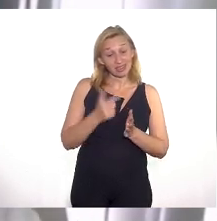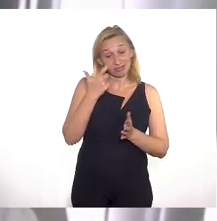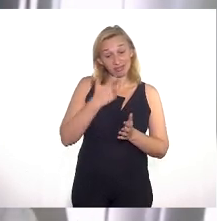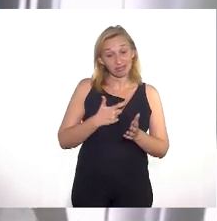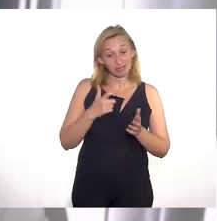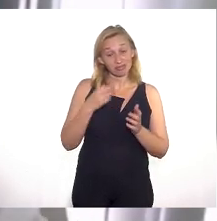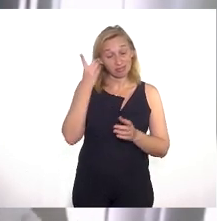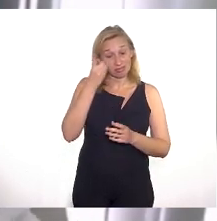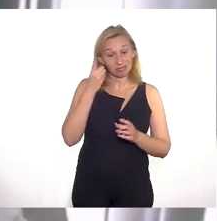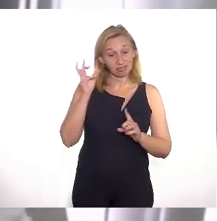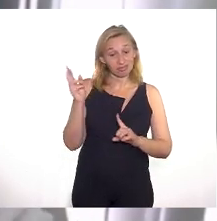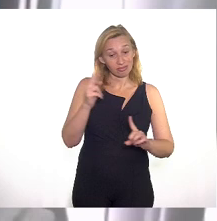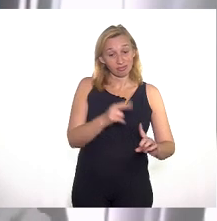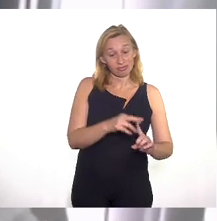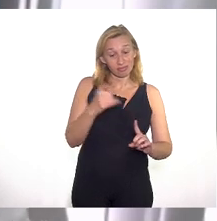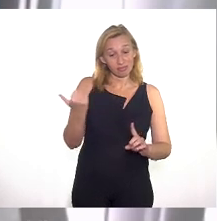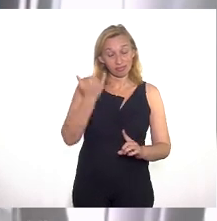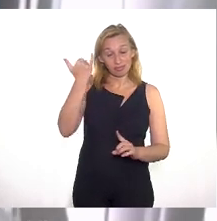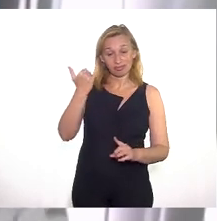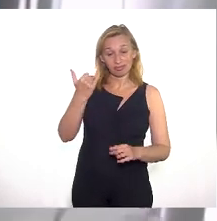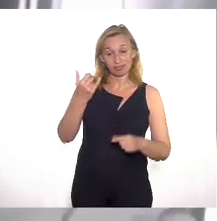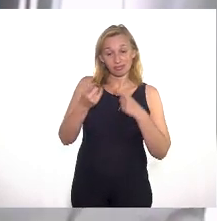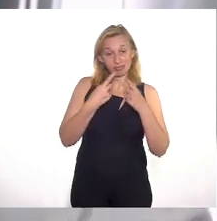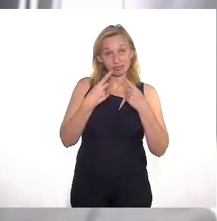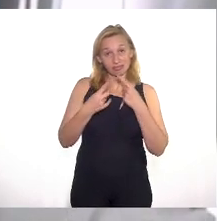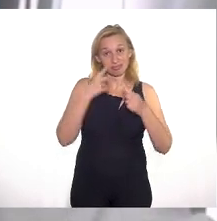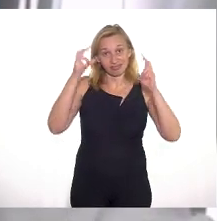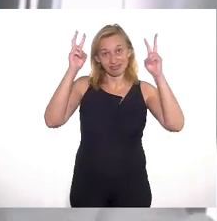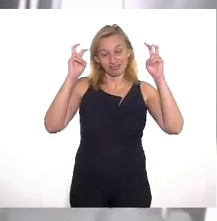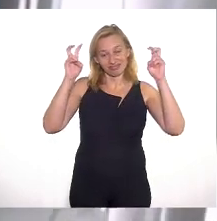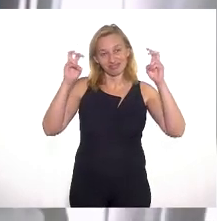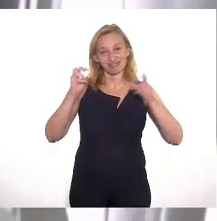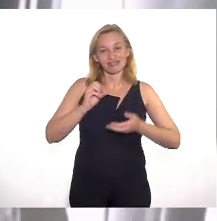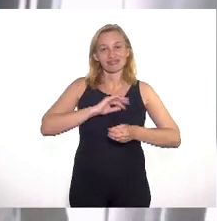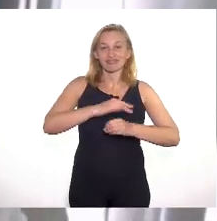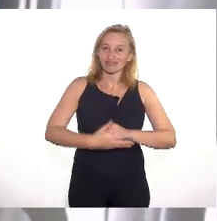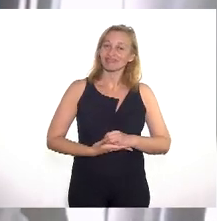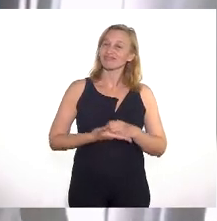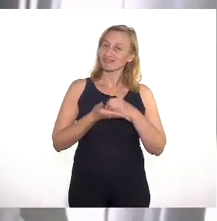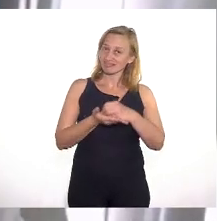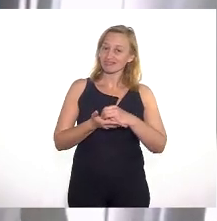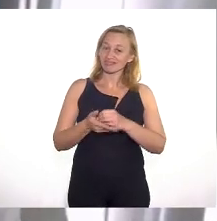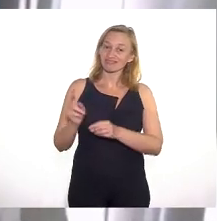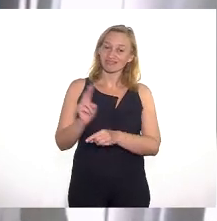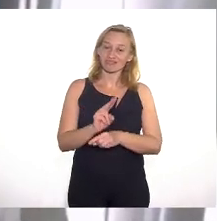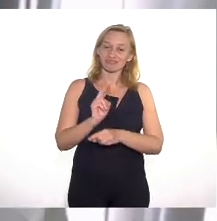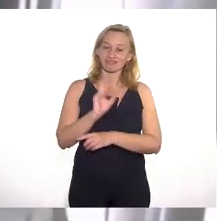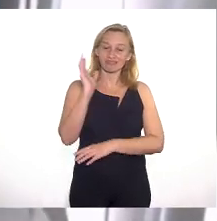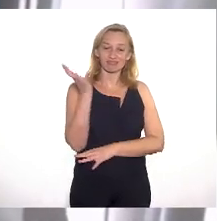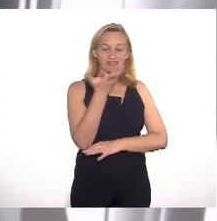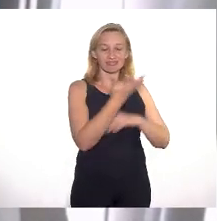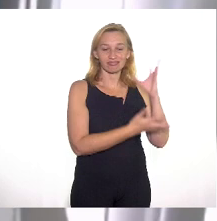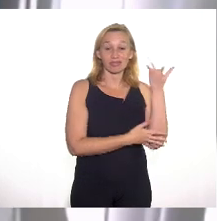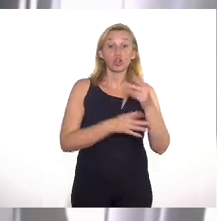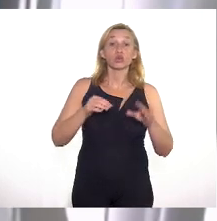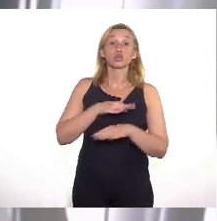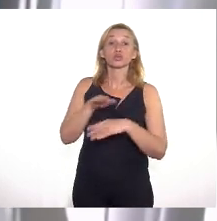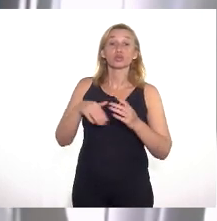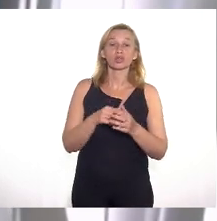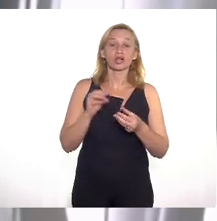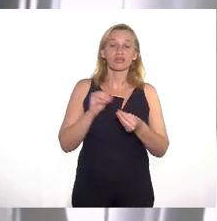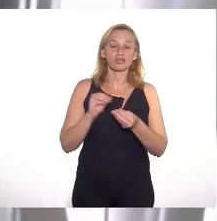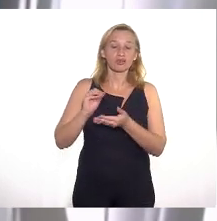referência importantíssima dos debates sobre o tema da sustentabilidade, da preservação ambiental, enfim, toda essa pauta